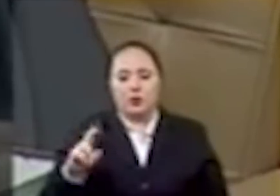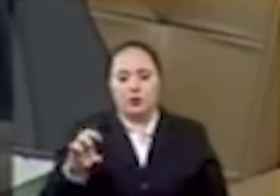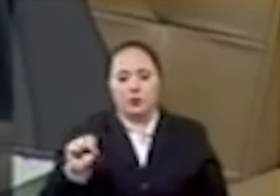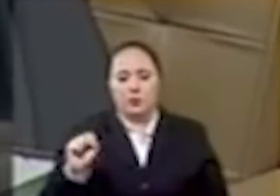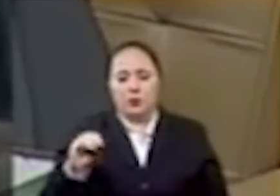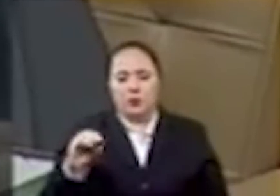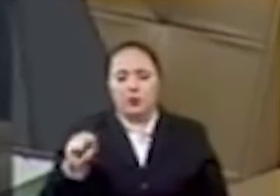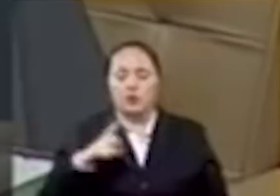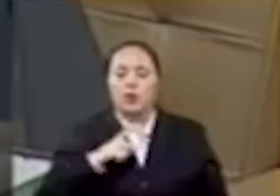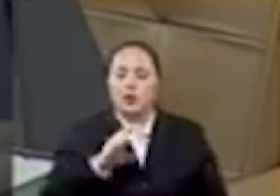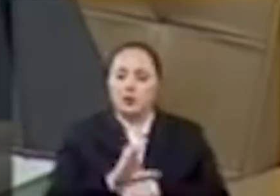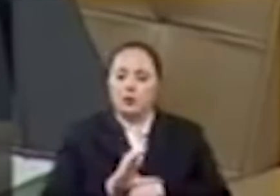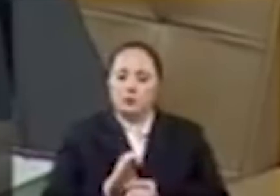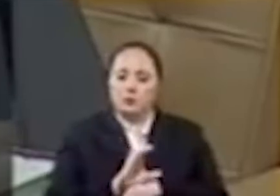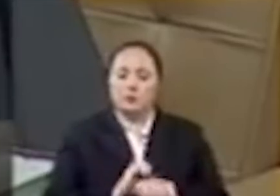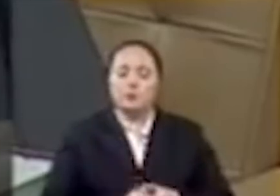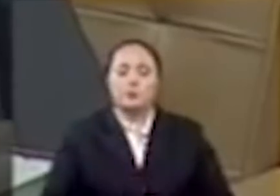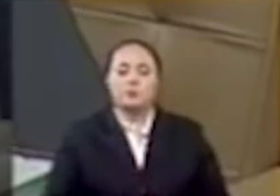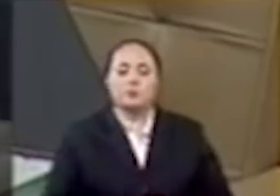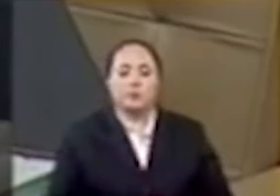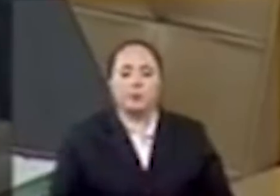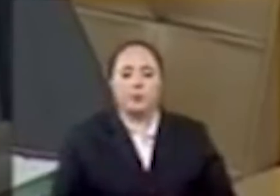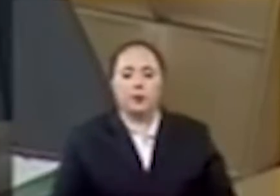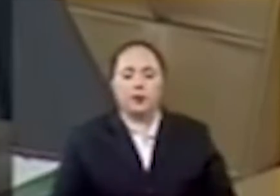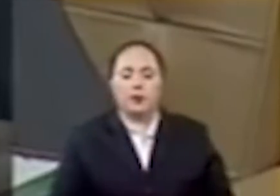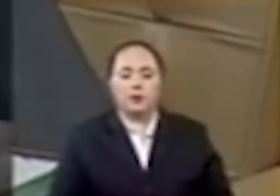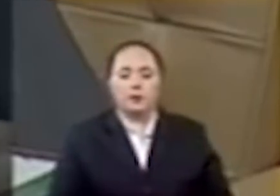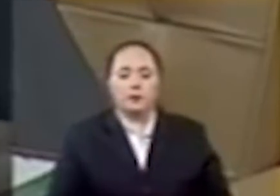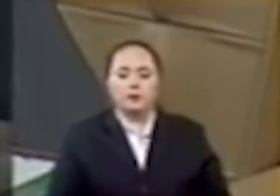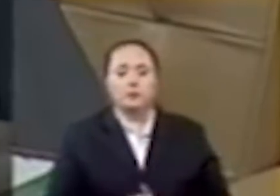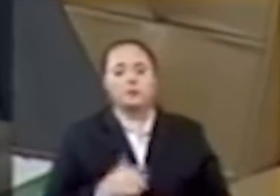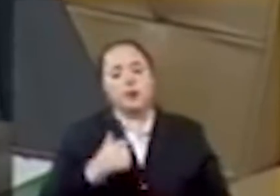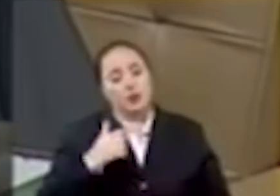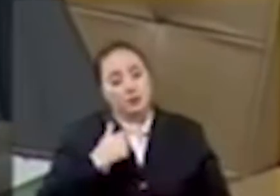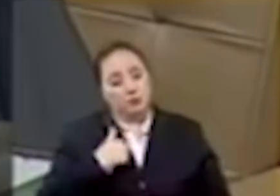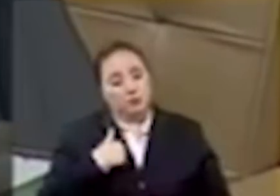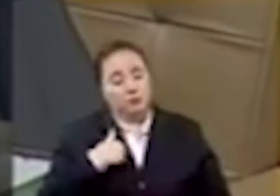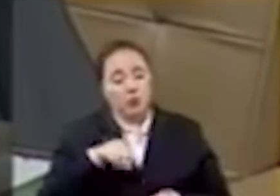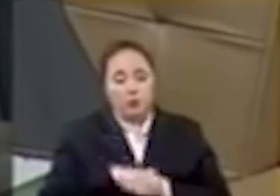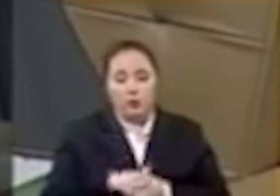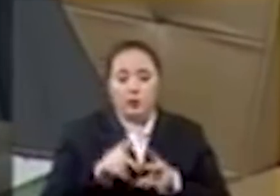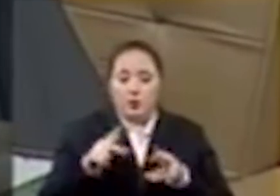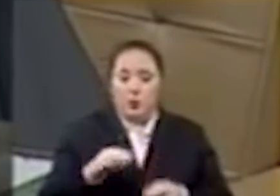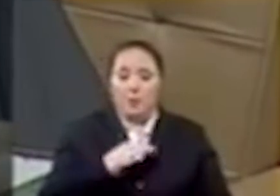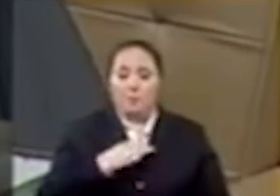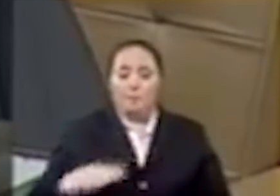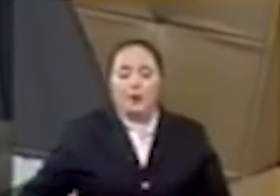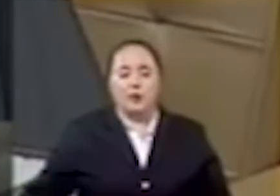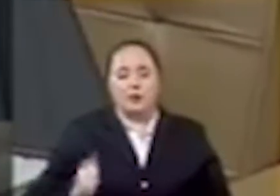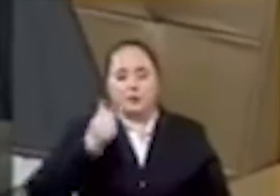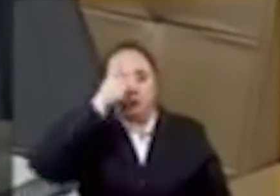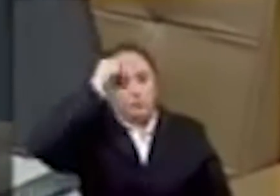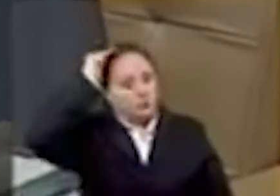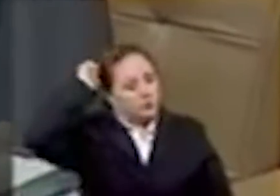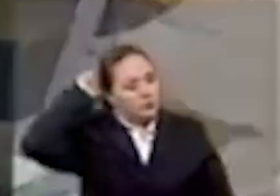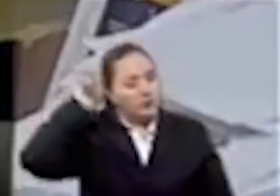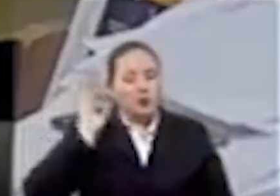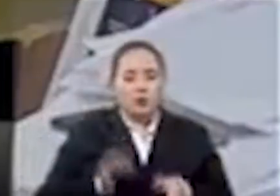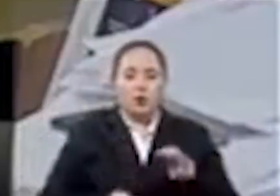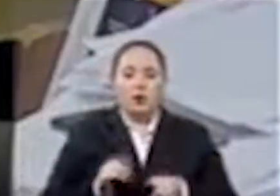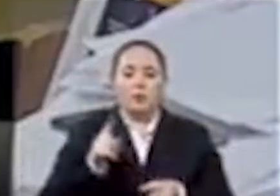Constituição Federal. Acompanho, pois, senhor presidente, a divergência aberta pelo ministro Alexandre de Moraes para